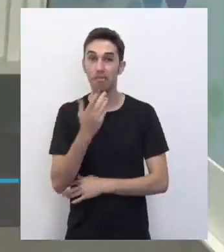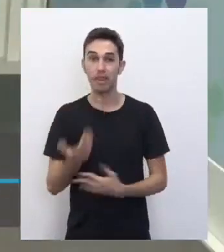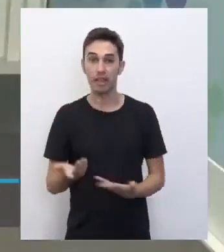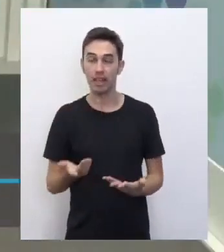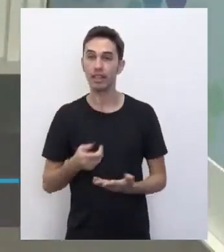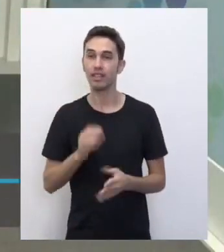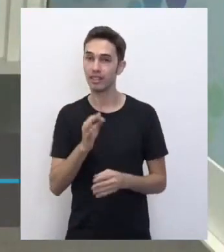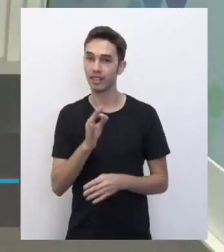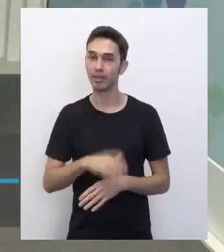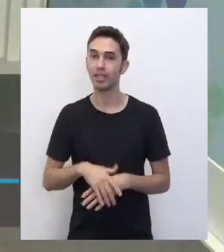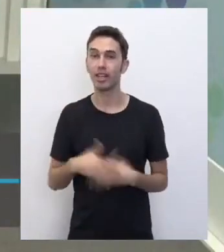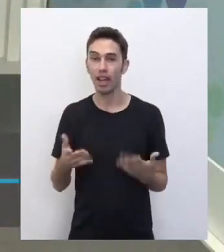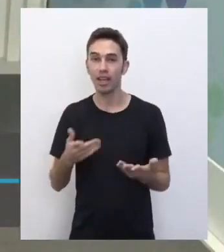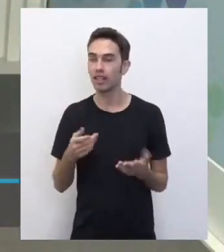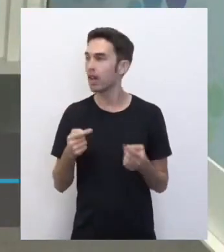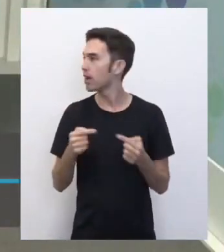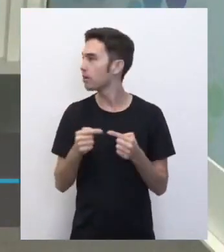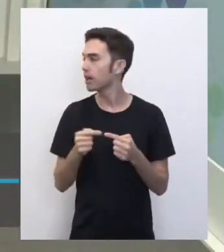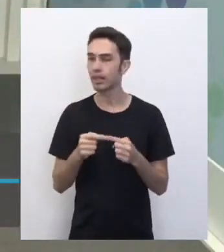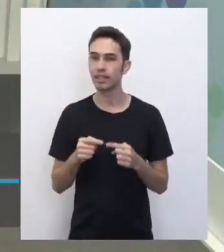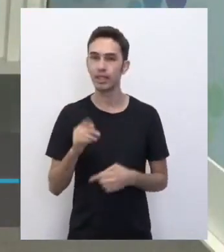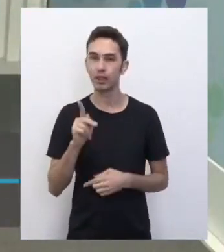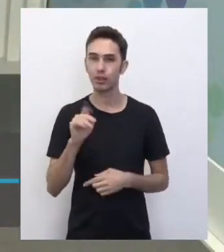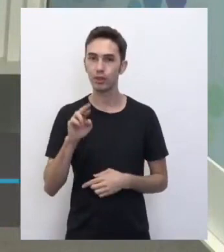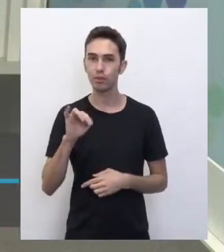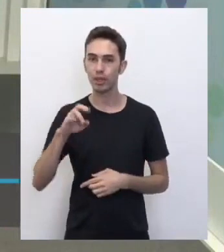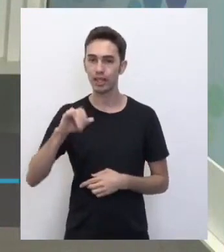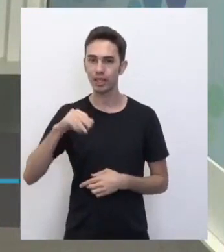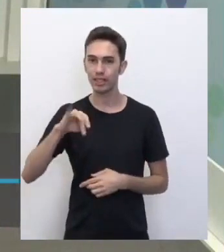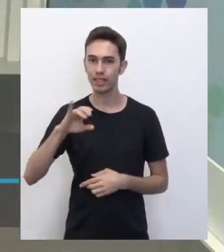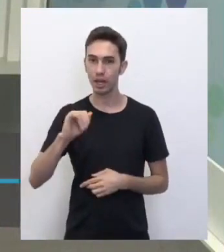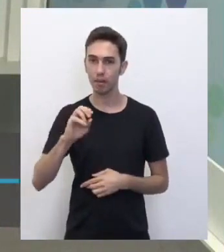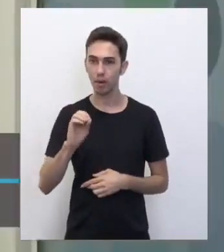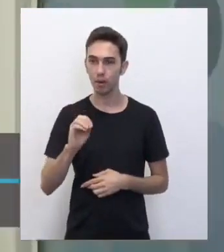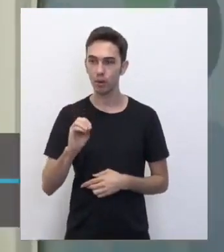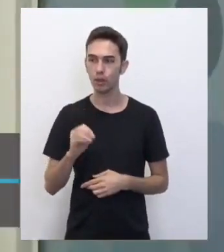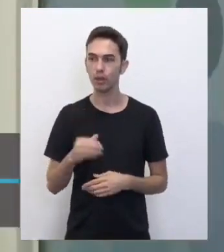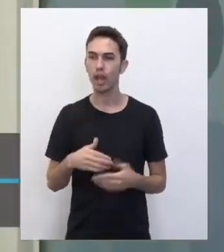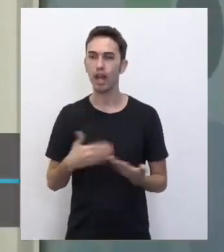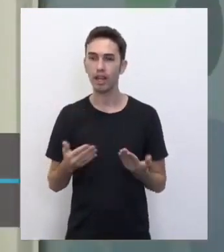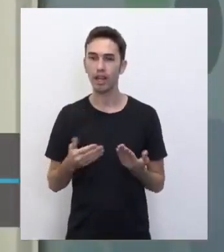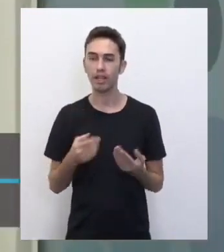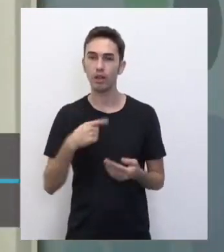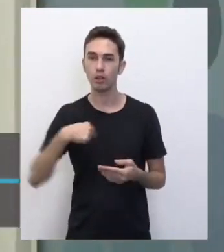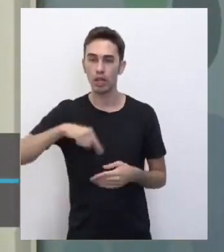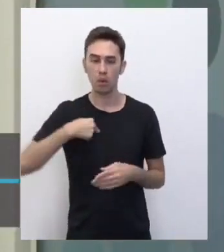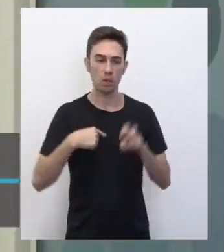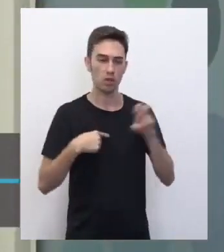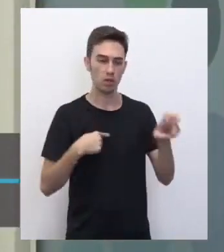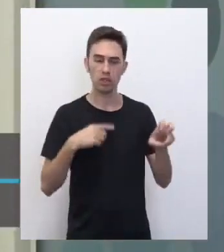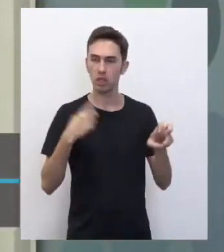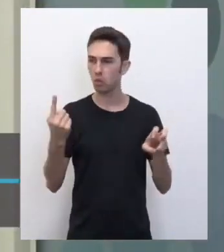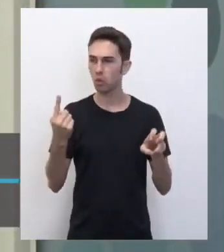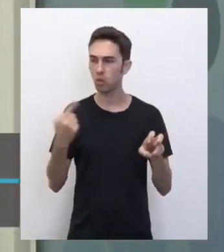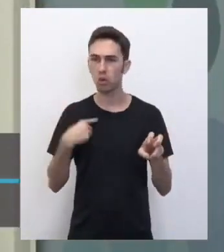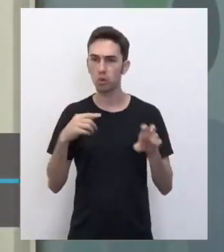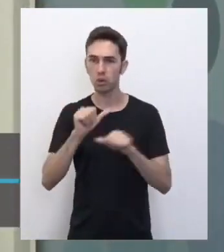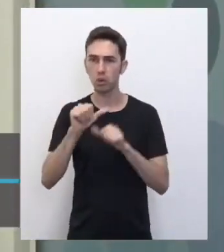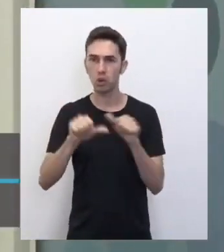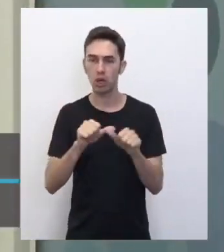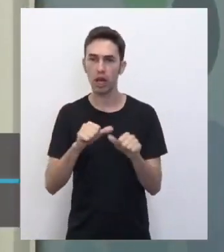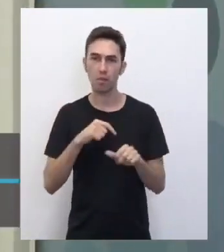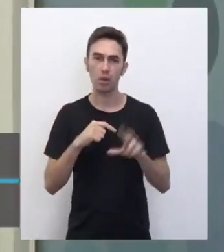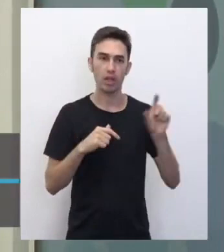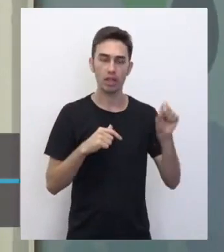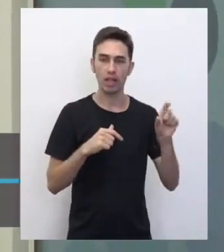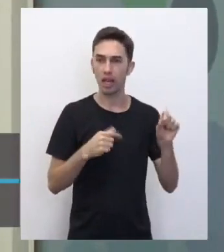E essa é um pouco da ideia dos princípios, né, gente? Quando a gente pensa aí no princípio, se eu posso trocar 5 por 1, eu posso trocar 10 por